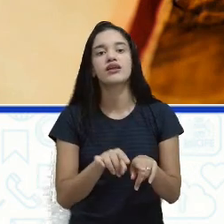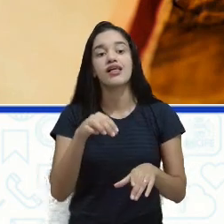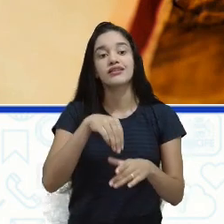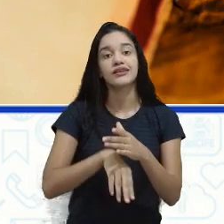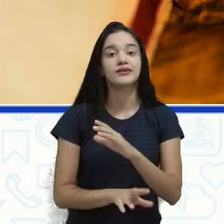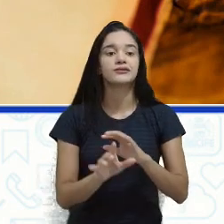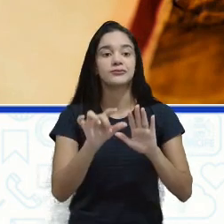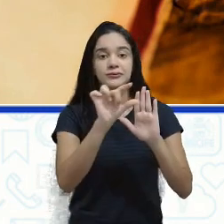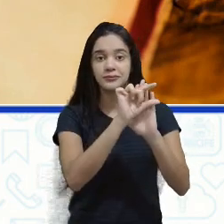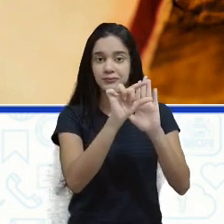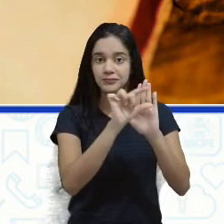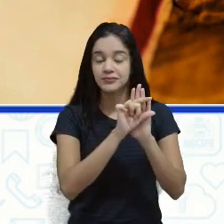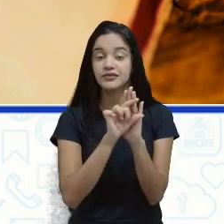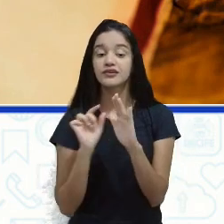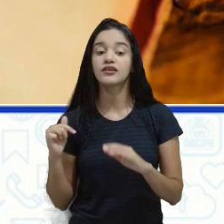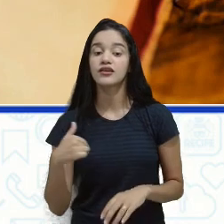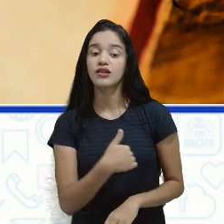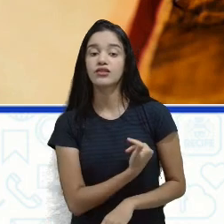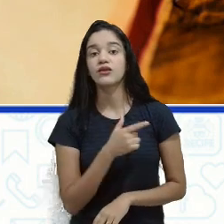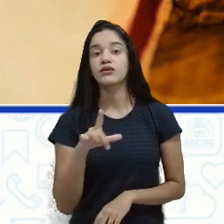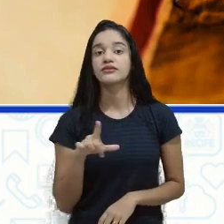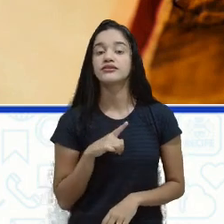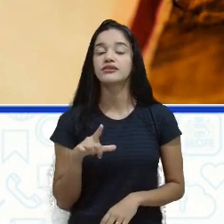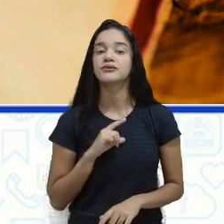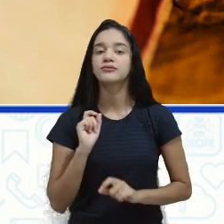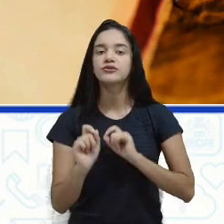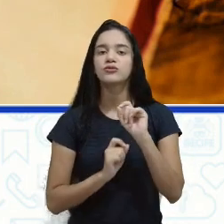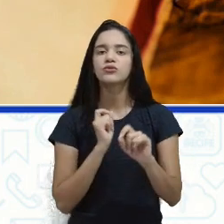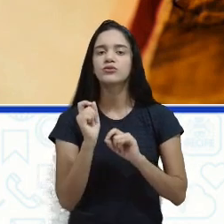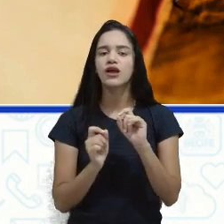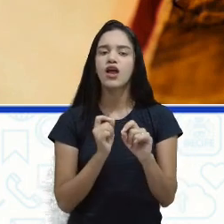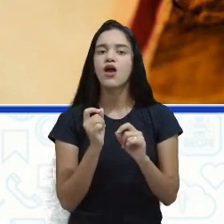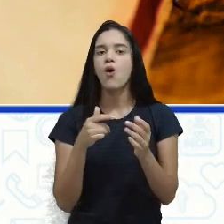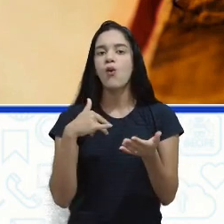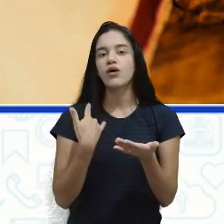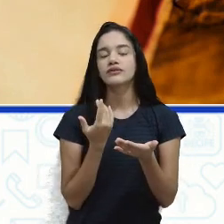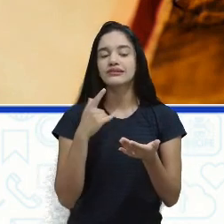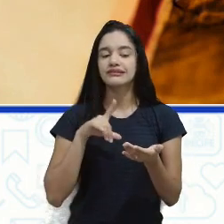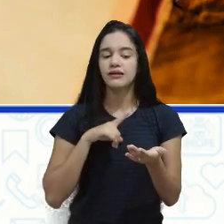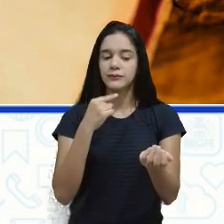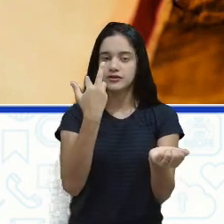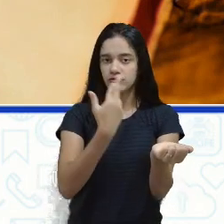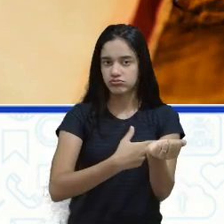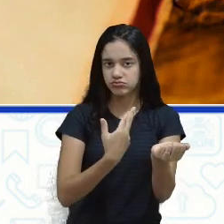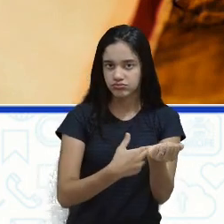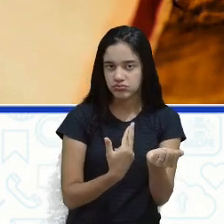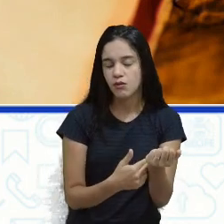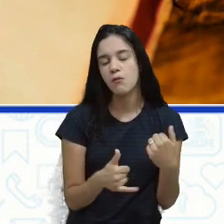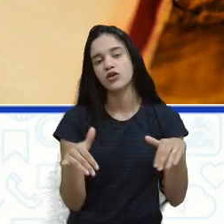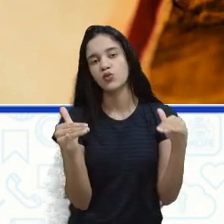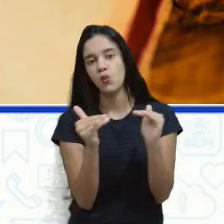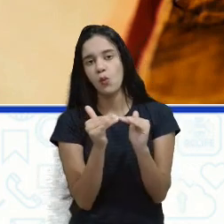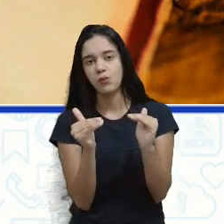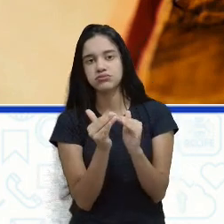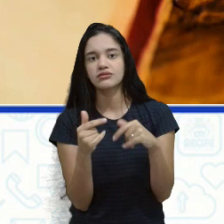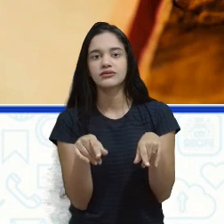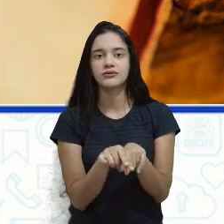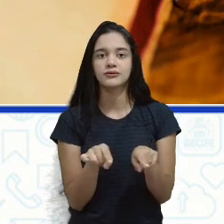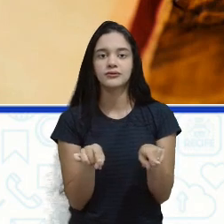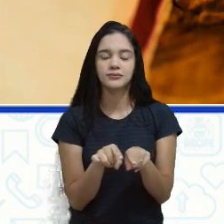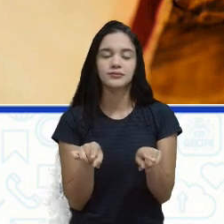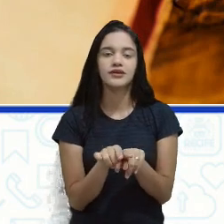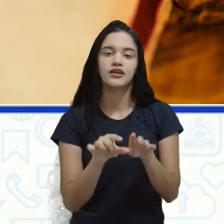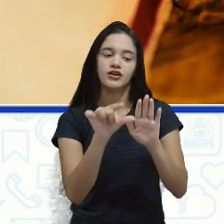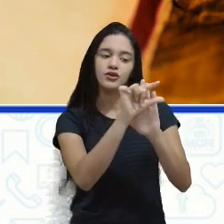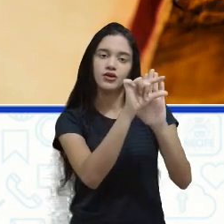de uma estrofe, onde nós temos, não é, combinações, nós temos as rimas ali. Então, nos versos,